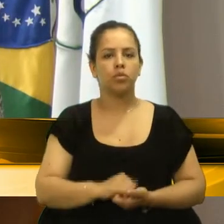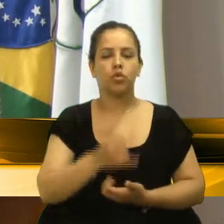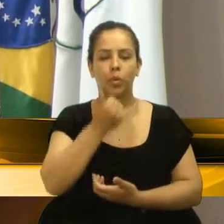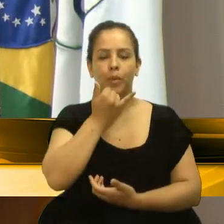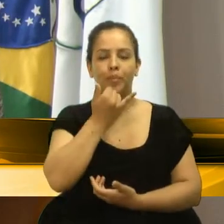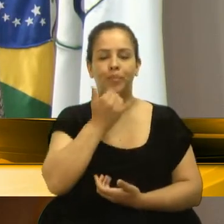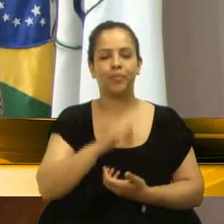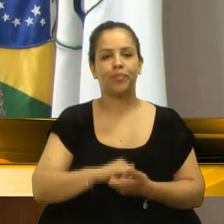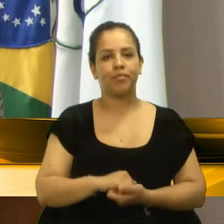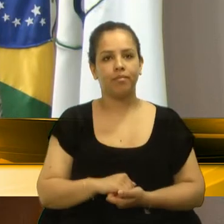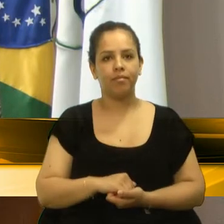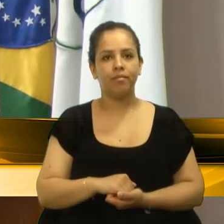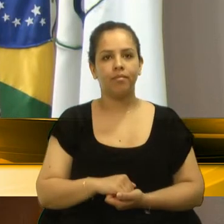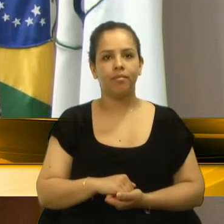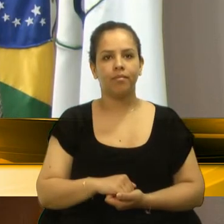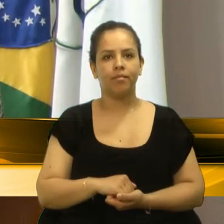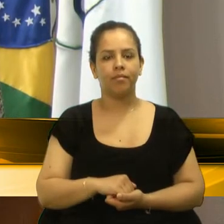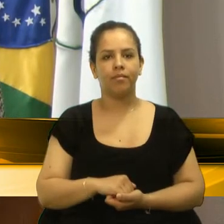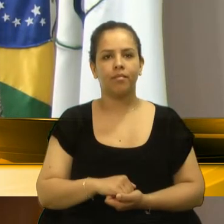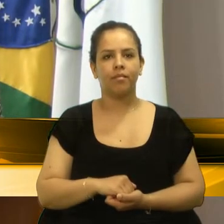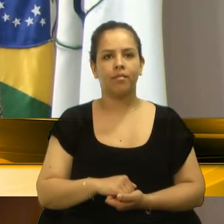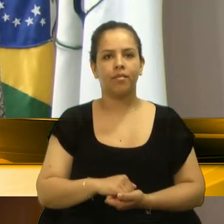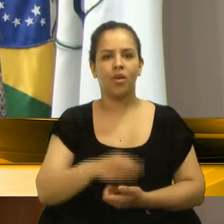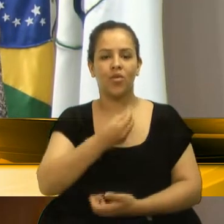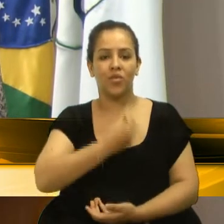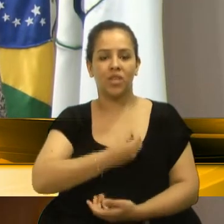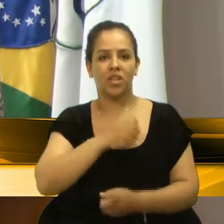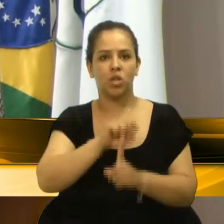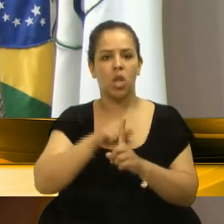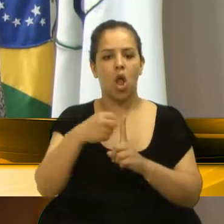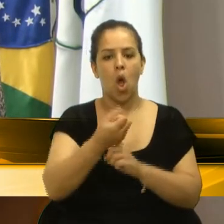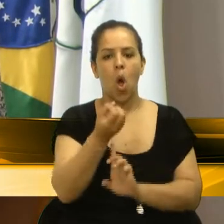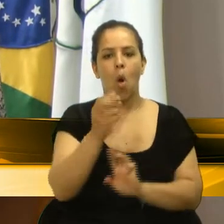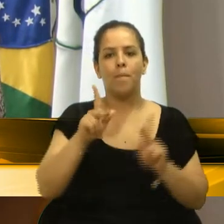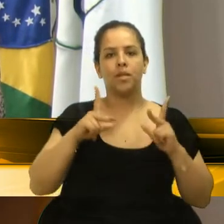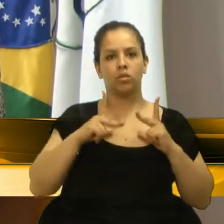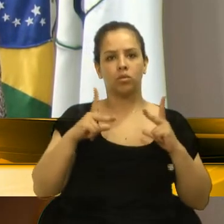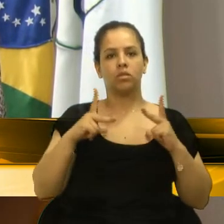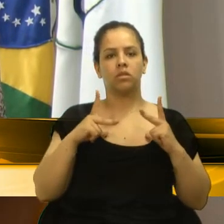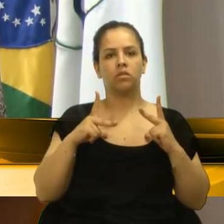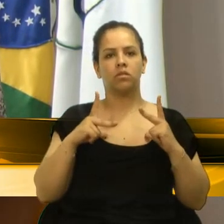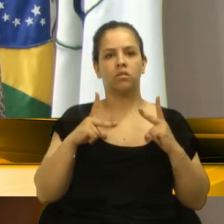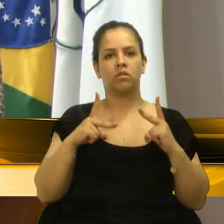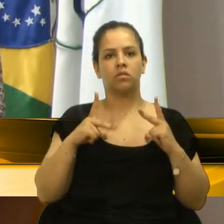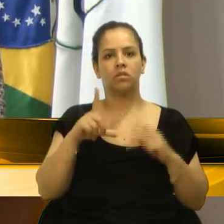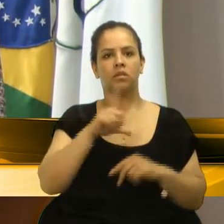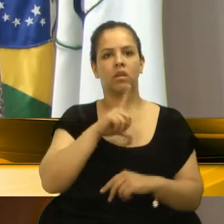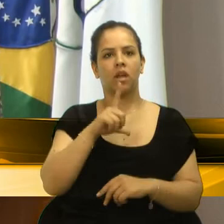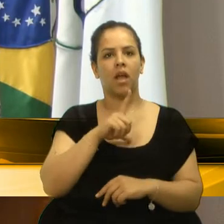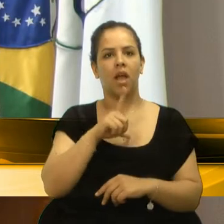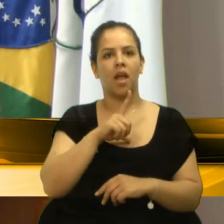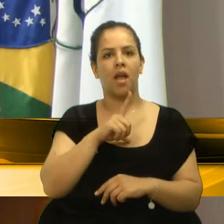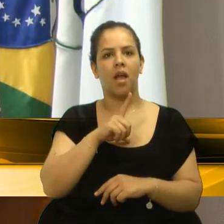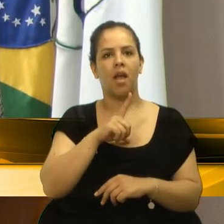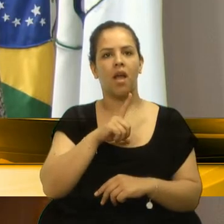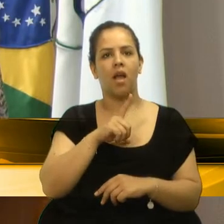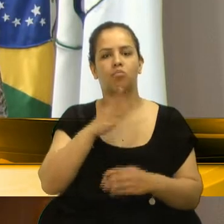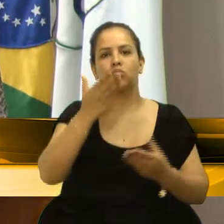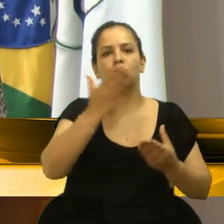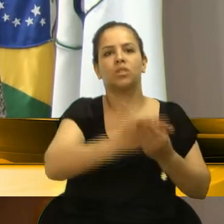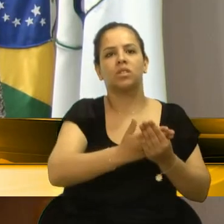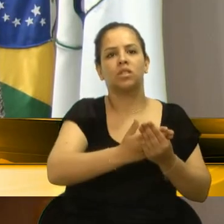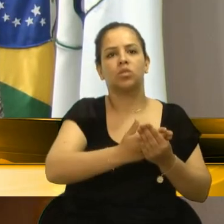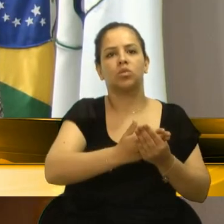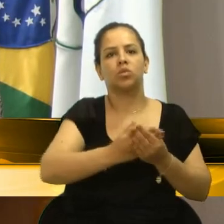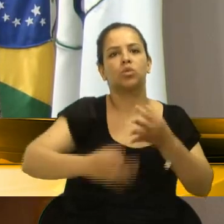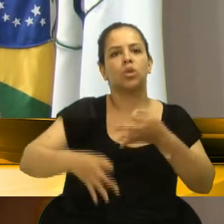em sua vida social ou particular, estar sofrendo processo judicial, por exemplo, por